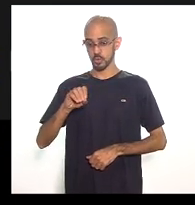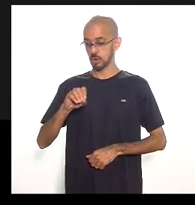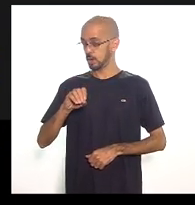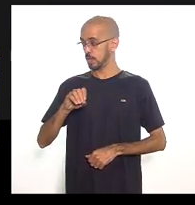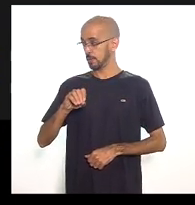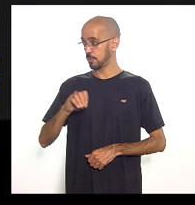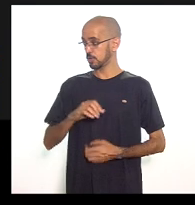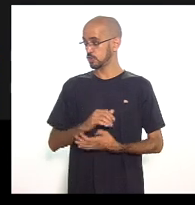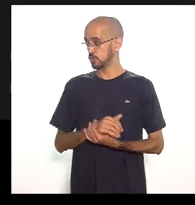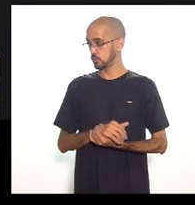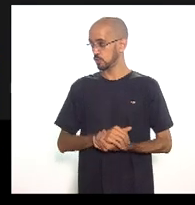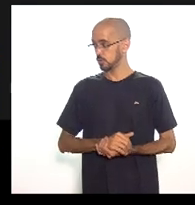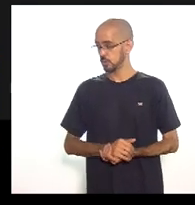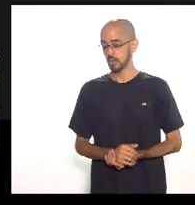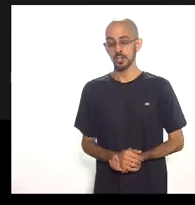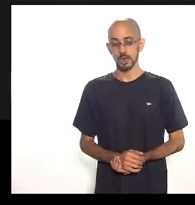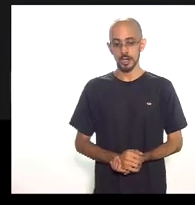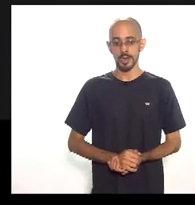manifestar?